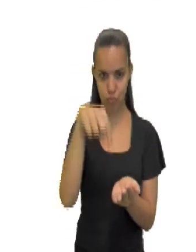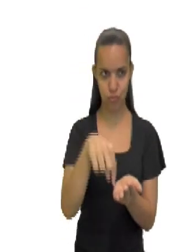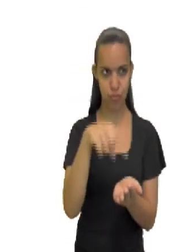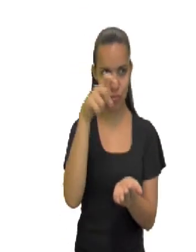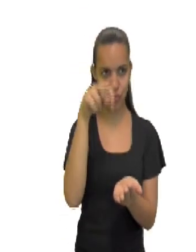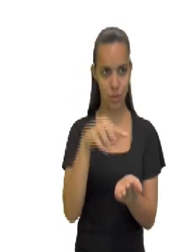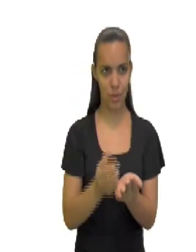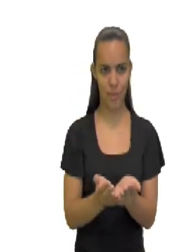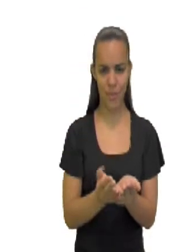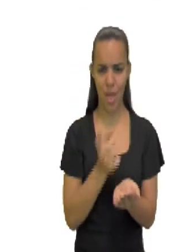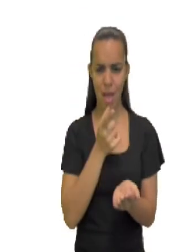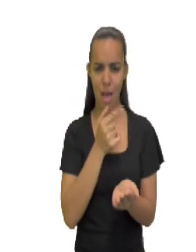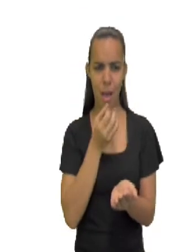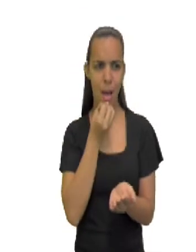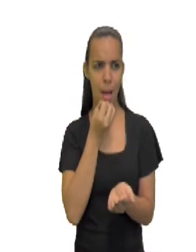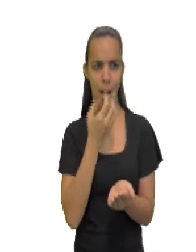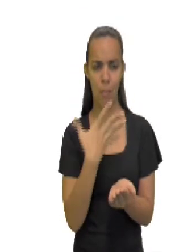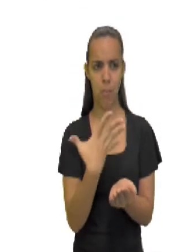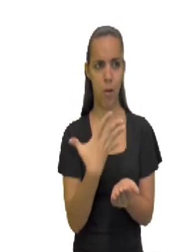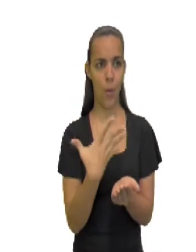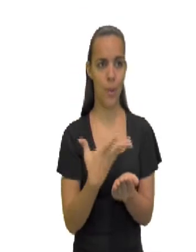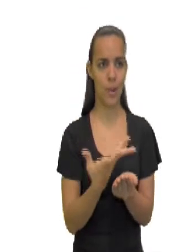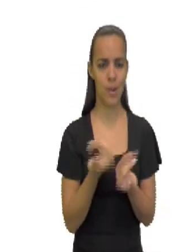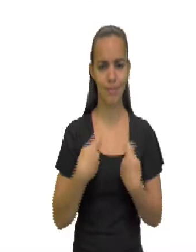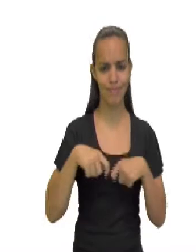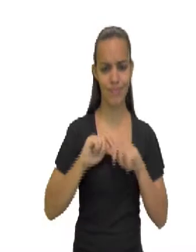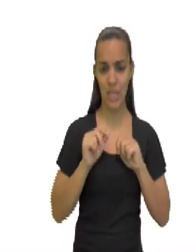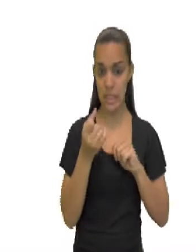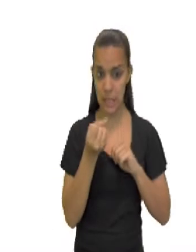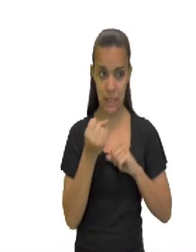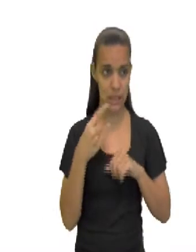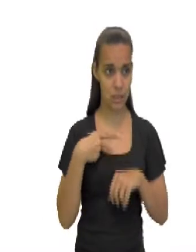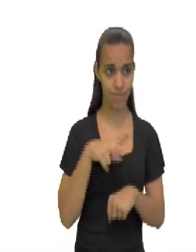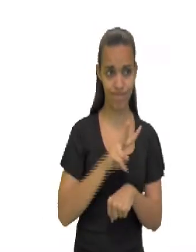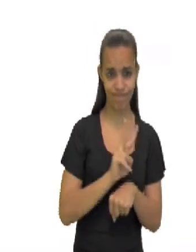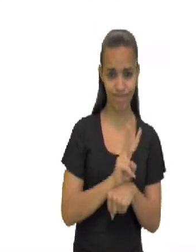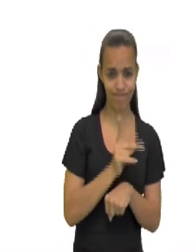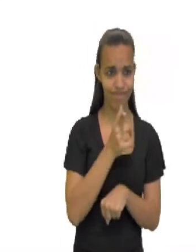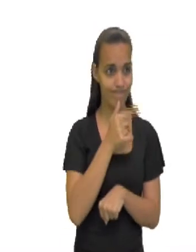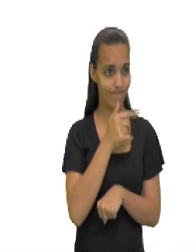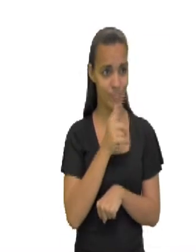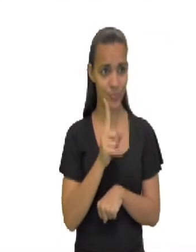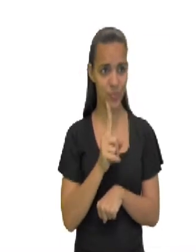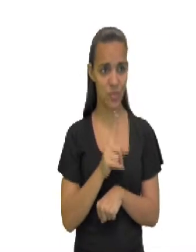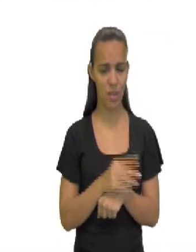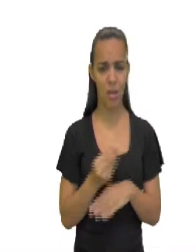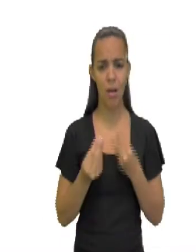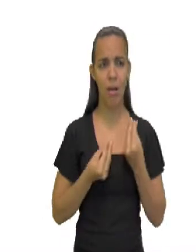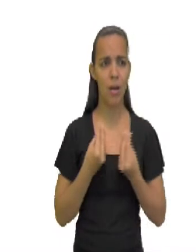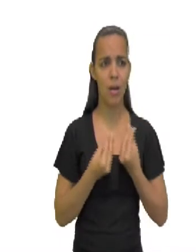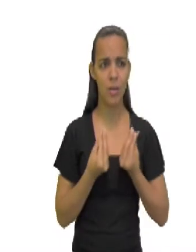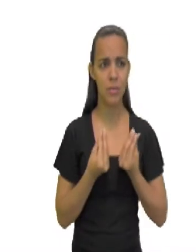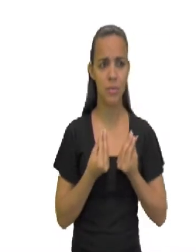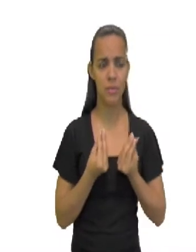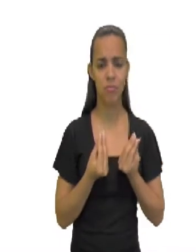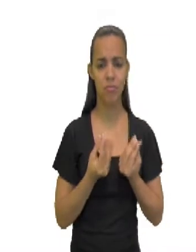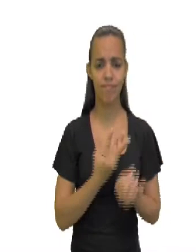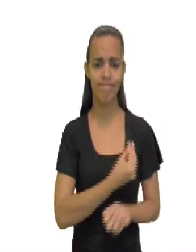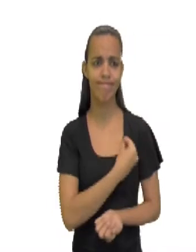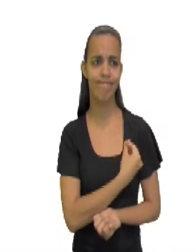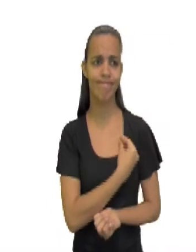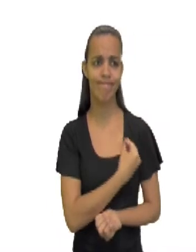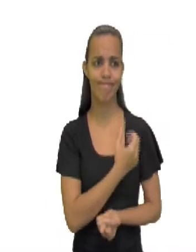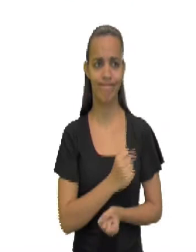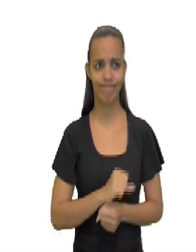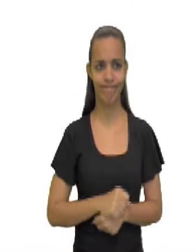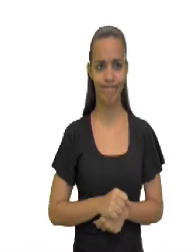parece boa para beber. Se nós não cuidarmos desta água, certamente nós não poderemos fazer o